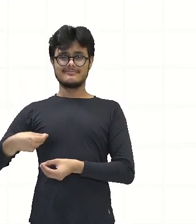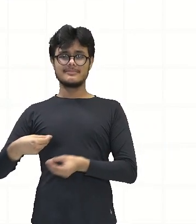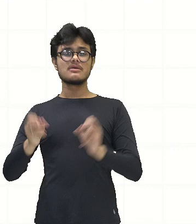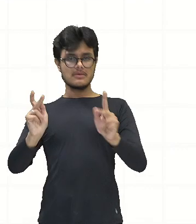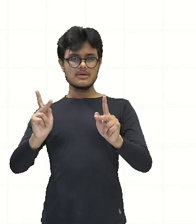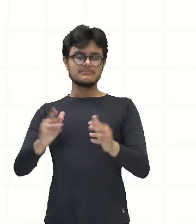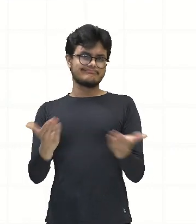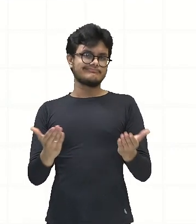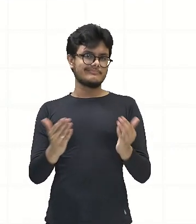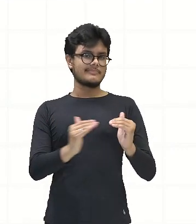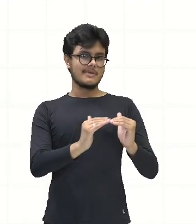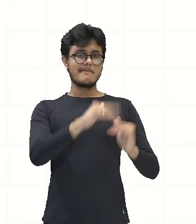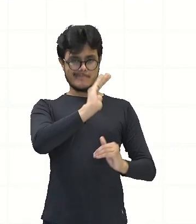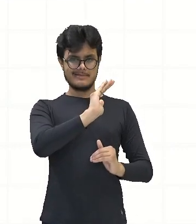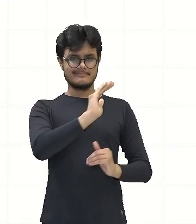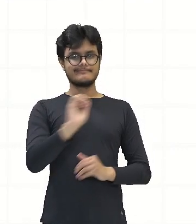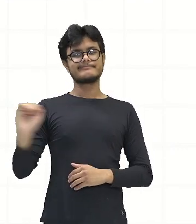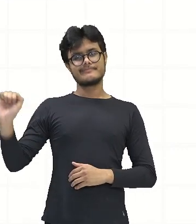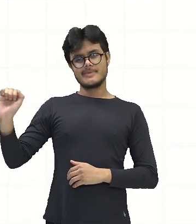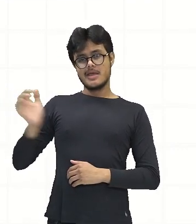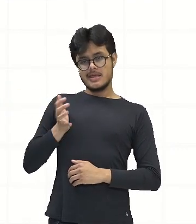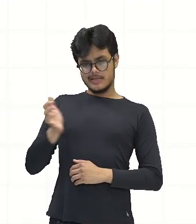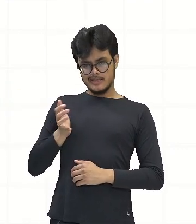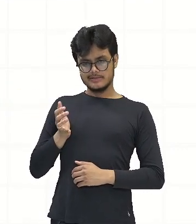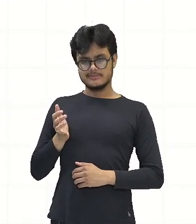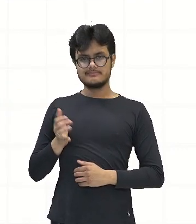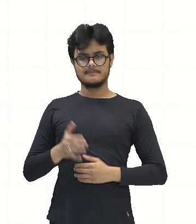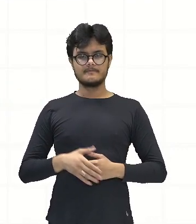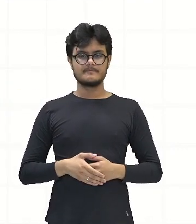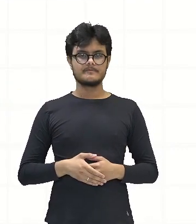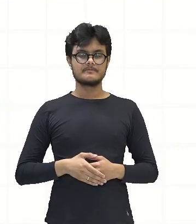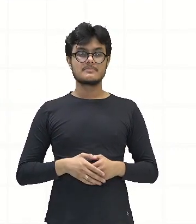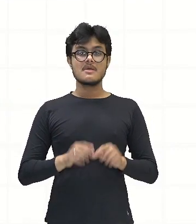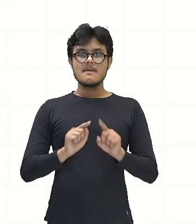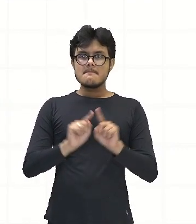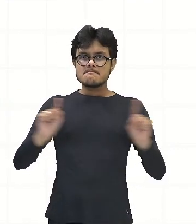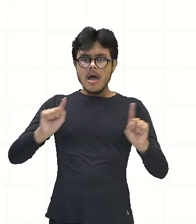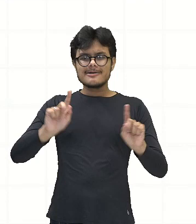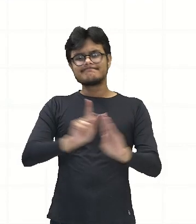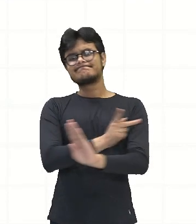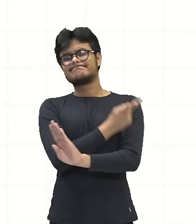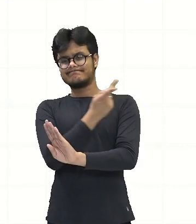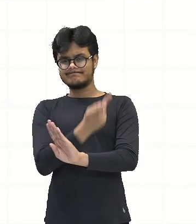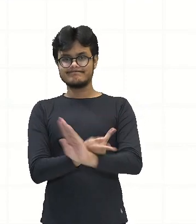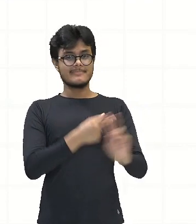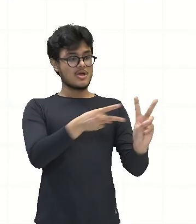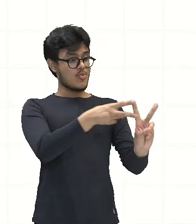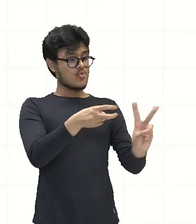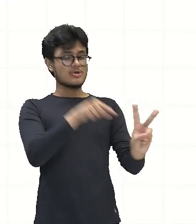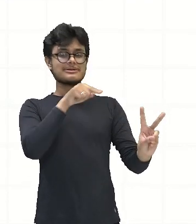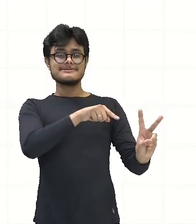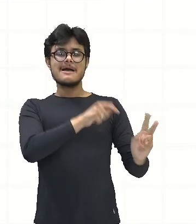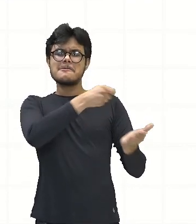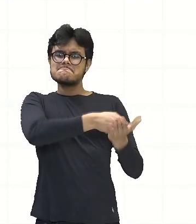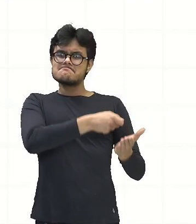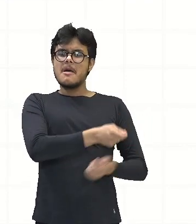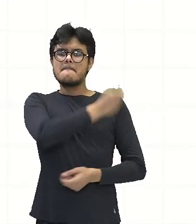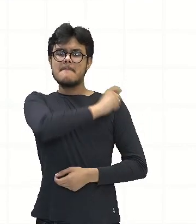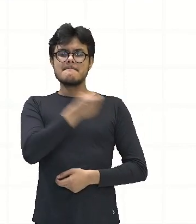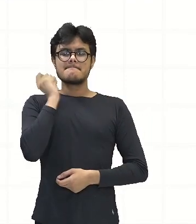Para aumentar aí os seus lucros. E essa exploração acabou resultando aqui na extinção